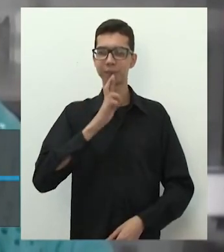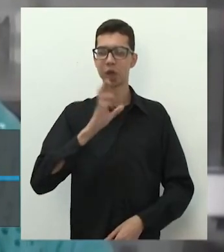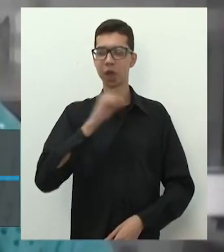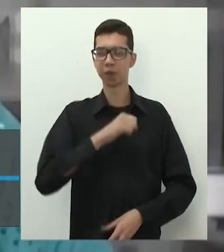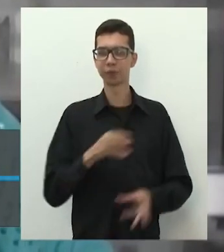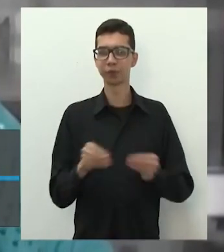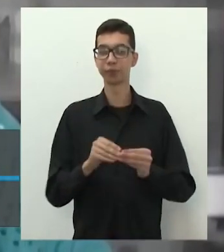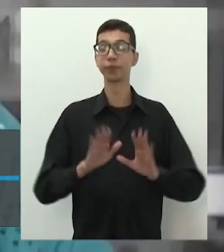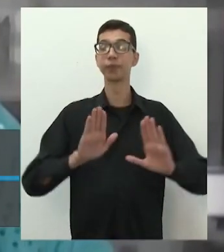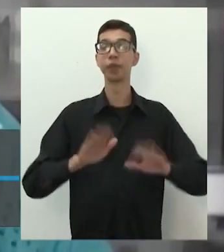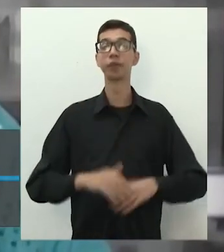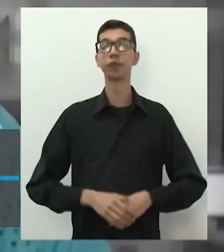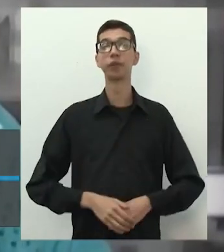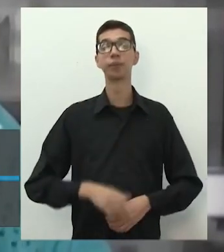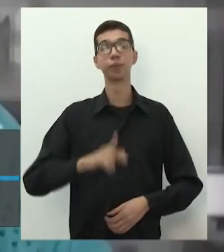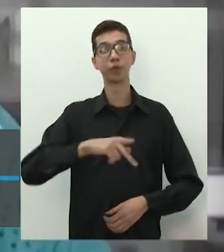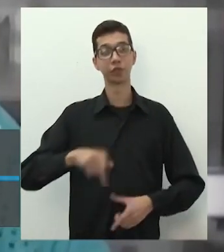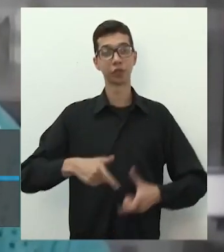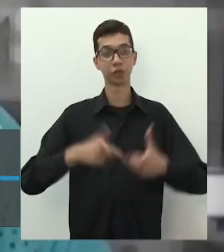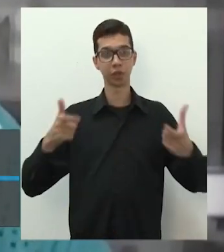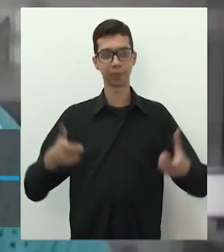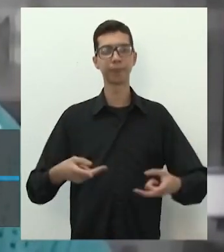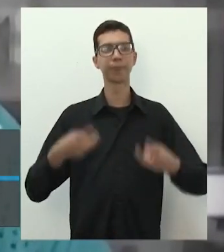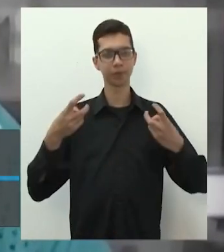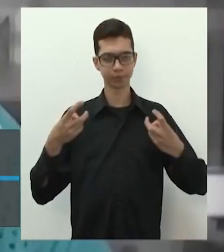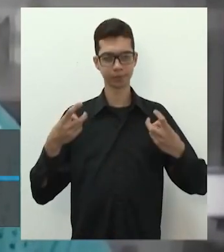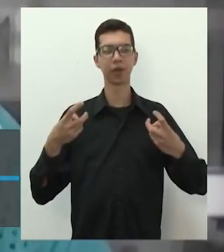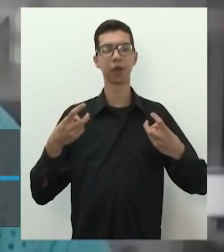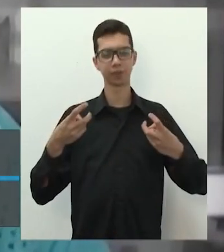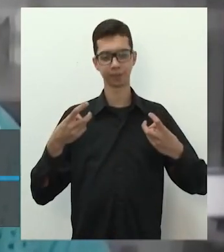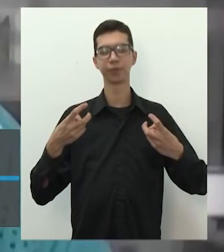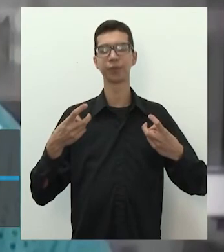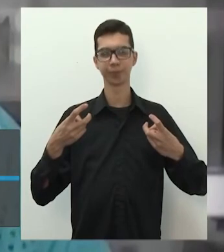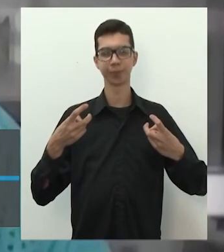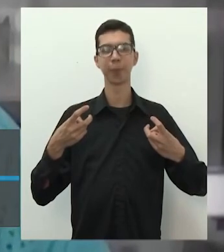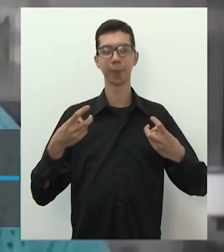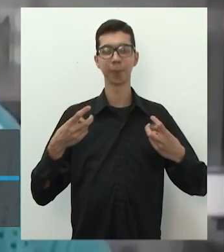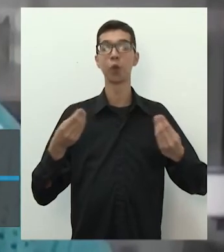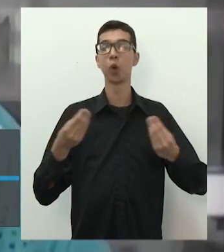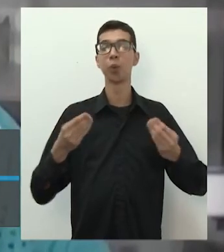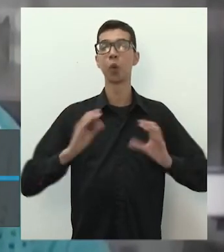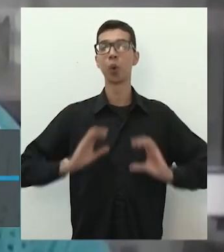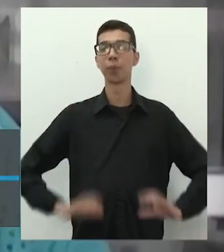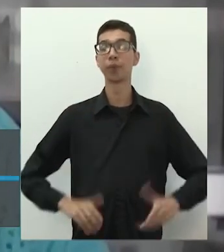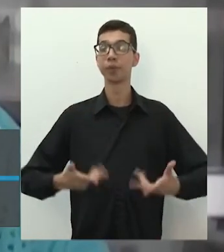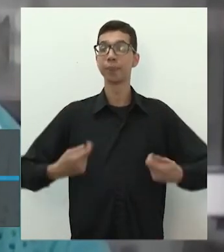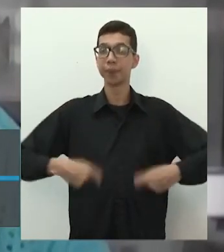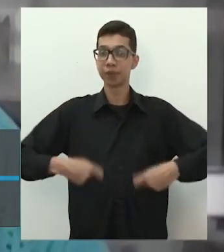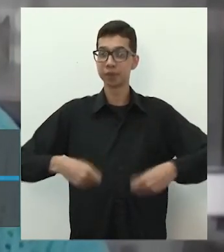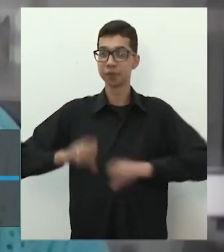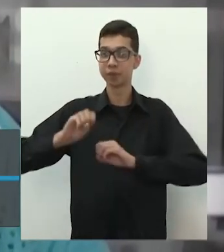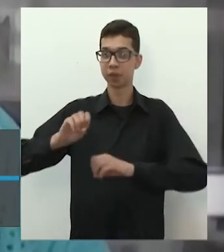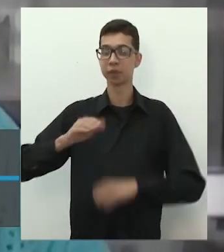brava comigo, que eu disse que ela gostava de... Não foi emo, não, né, Tânia? Não foi na sua adolescência. Não, tô brava,